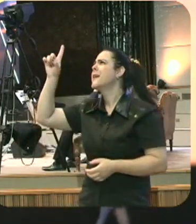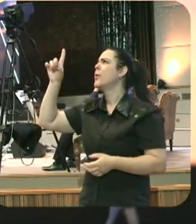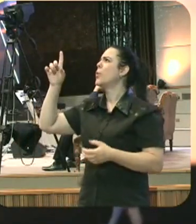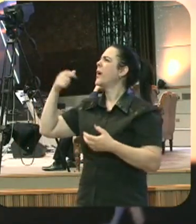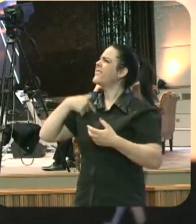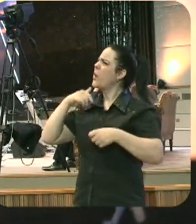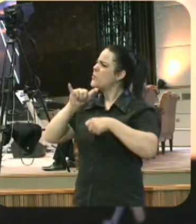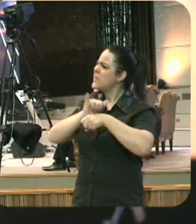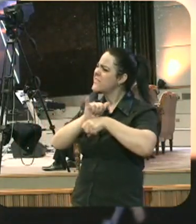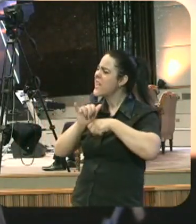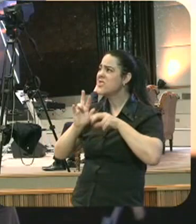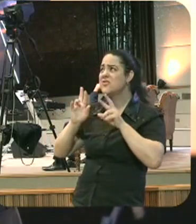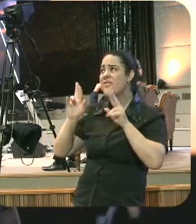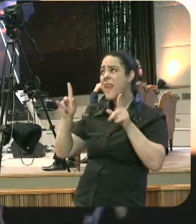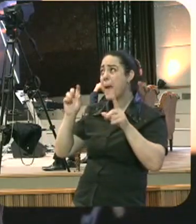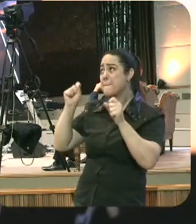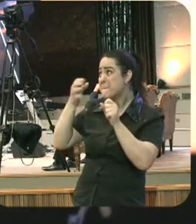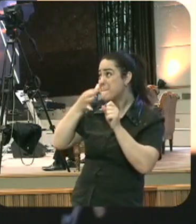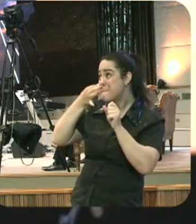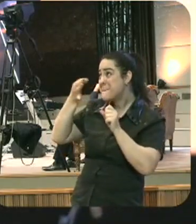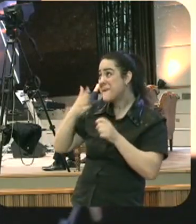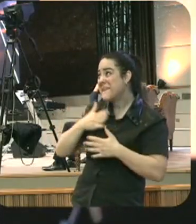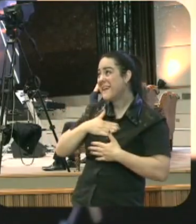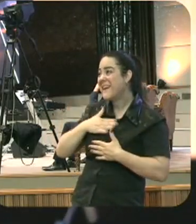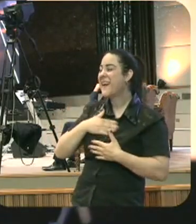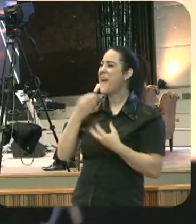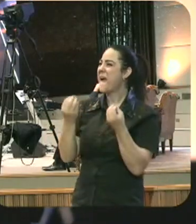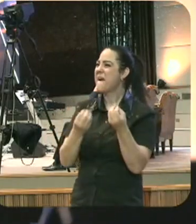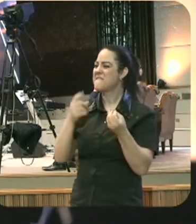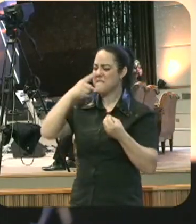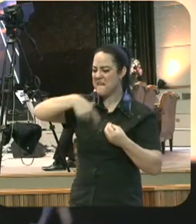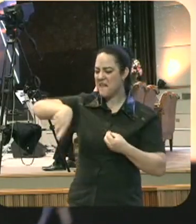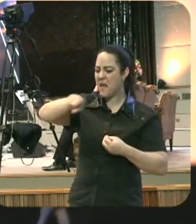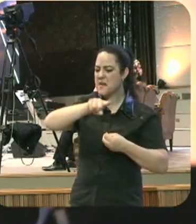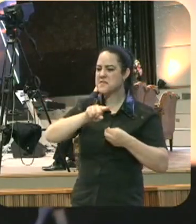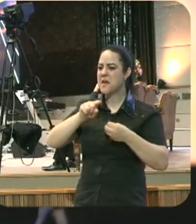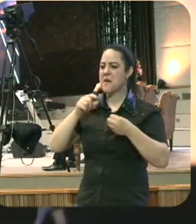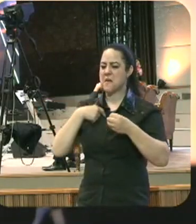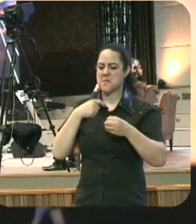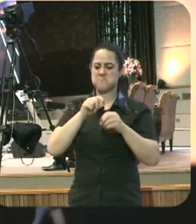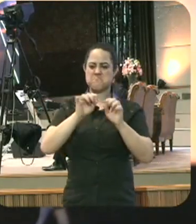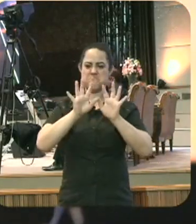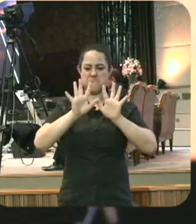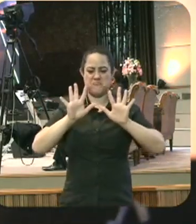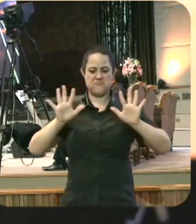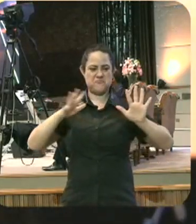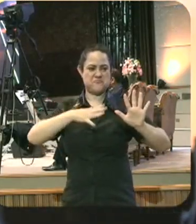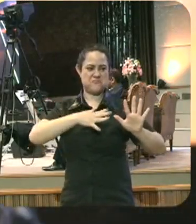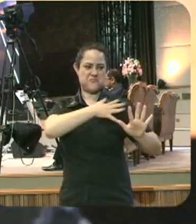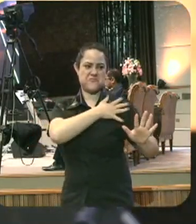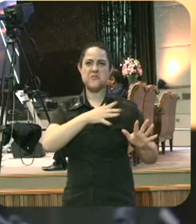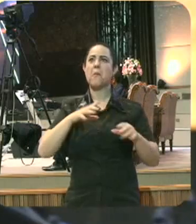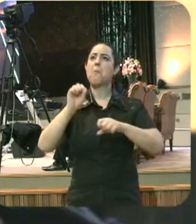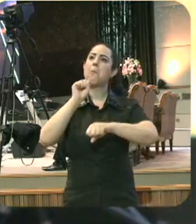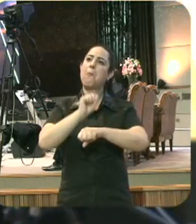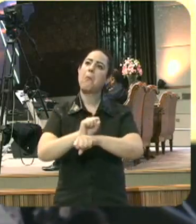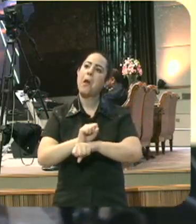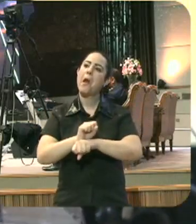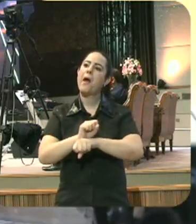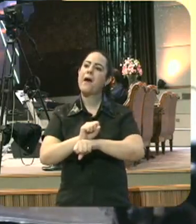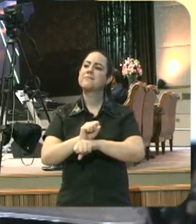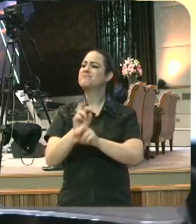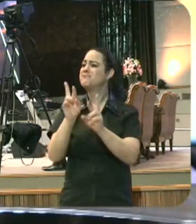coisa diferente para o Senhor aqui? Porque fazer ordem unida na frente do muro não vai fazer diferença nenhuma.